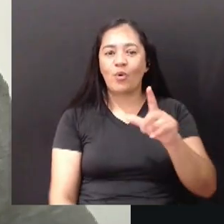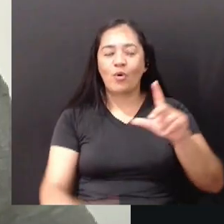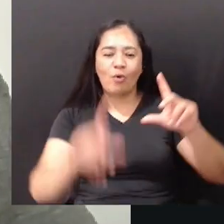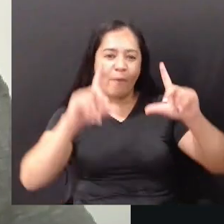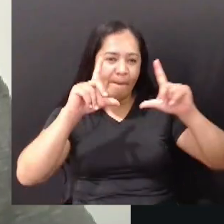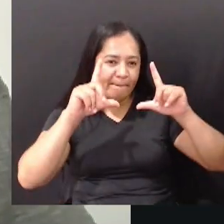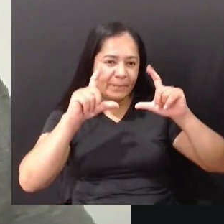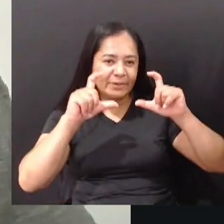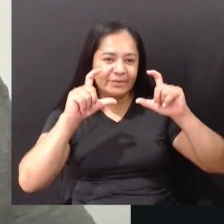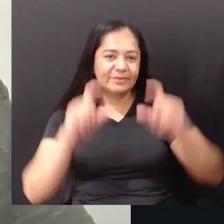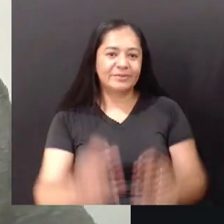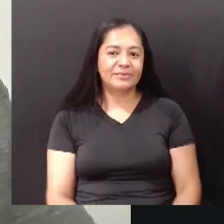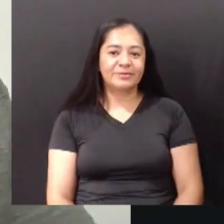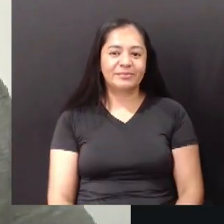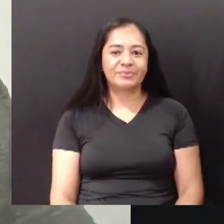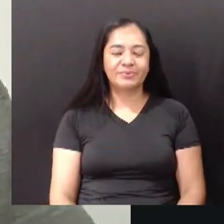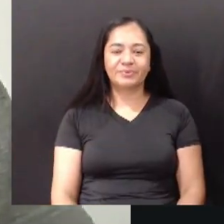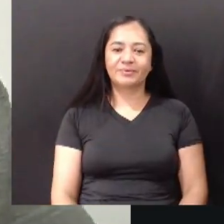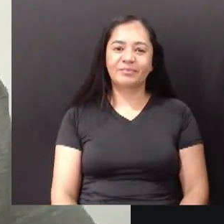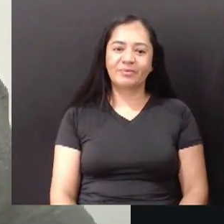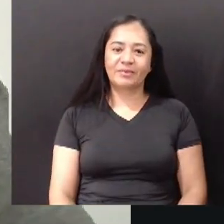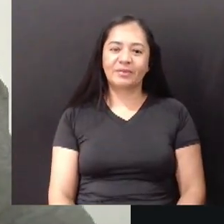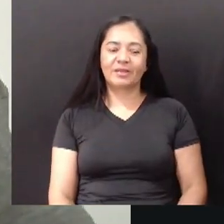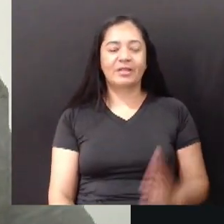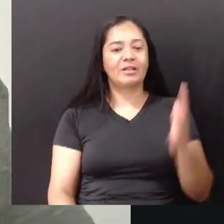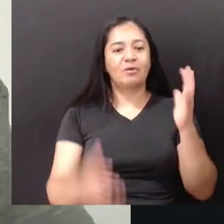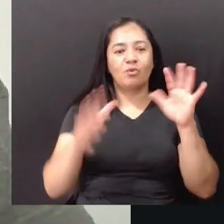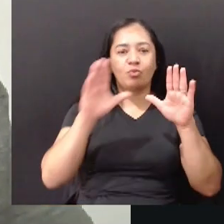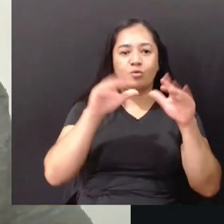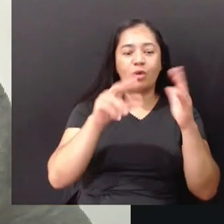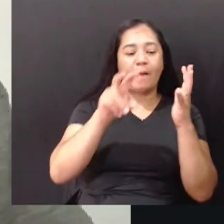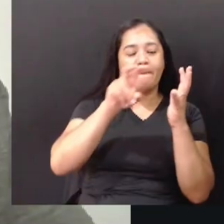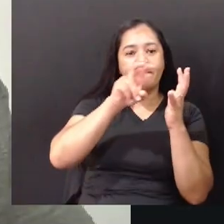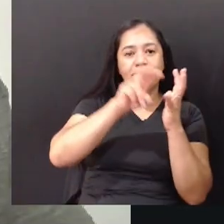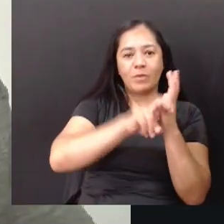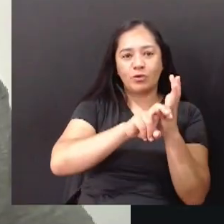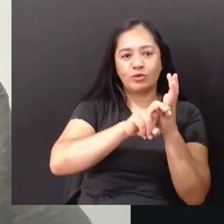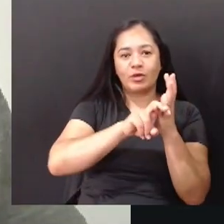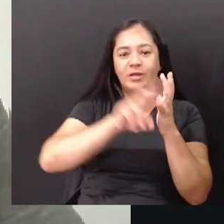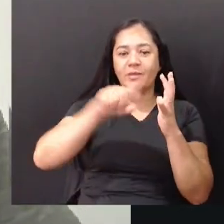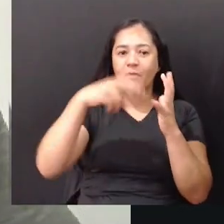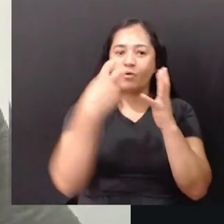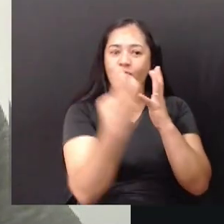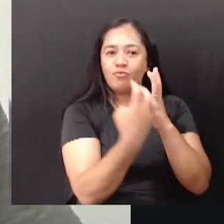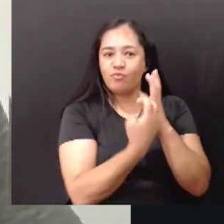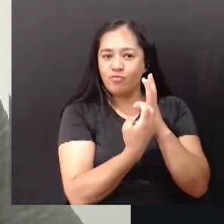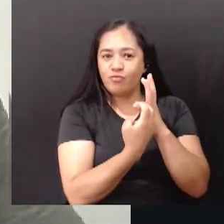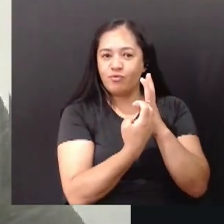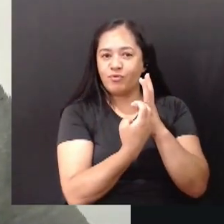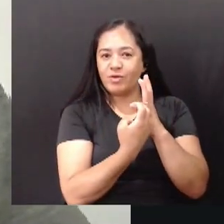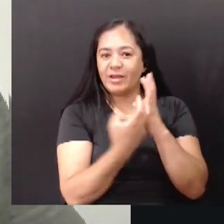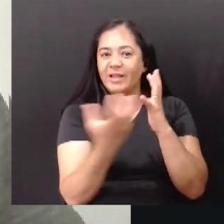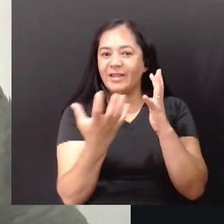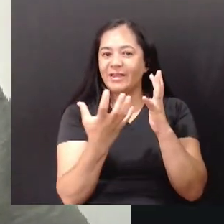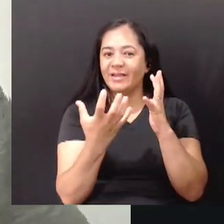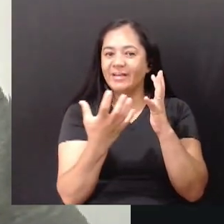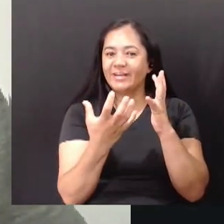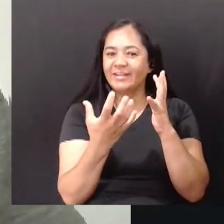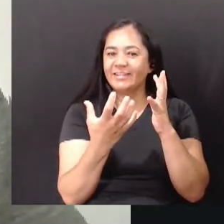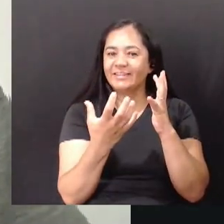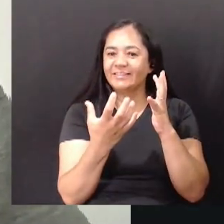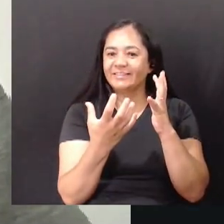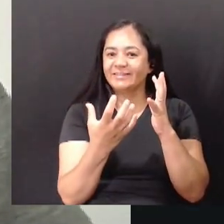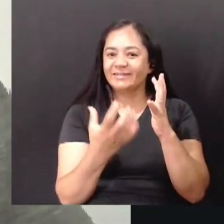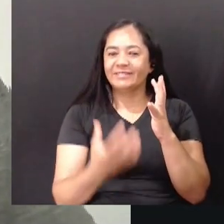gente consegui registrar ele, depois ele ele primeiro pousou de costas, depois virou de frente, acho que ele queria fazer